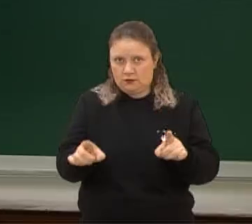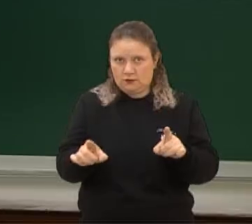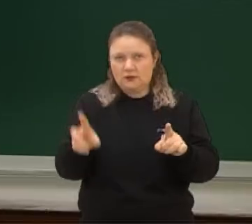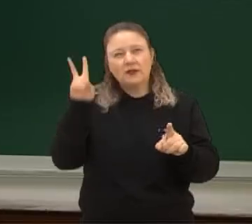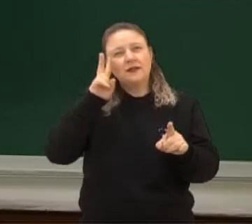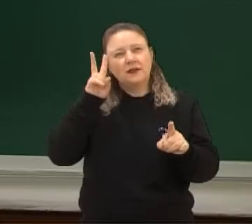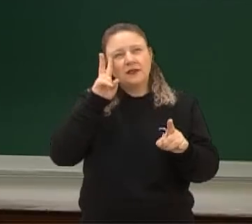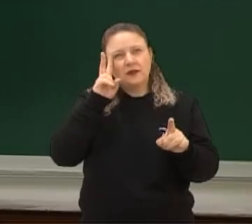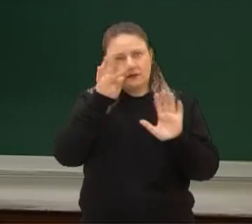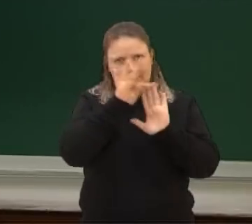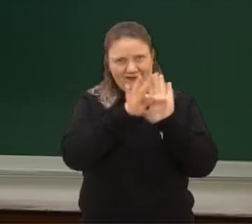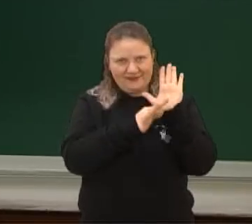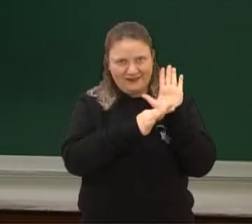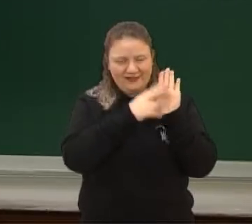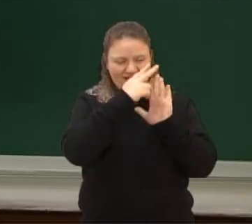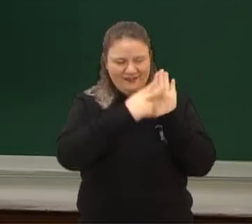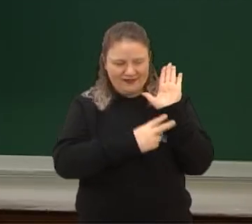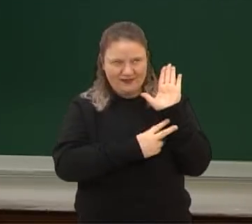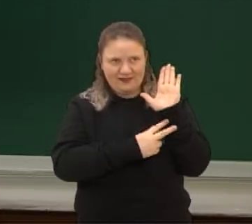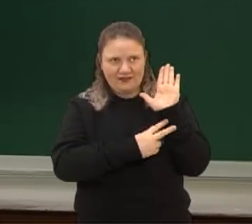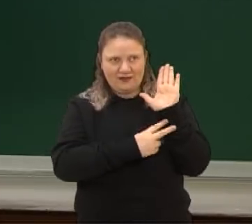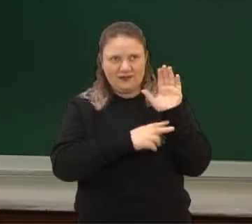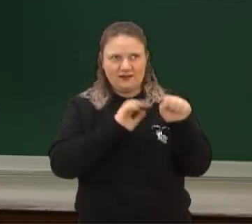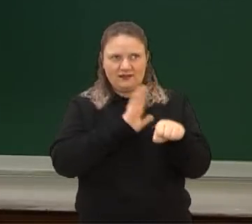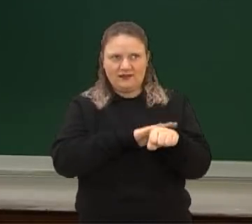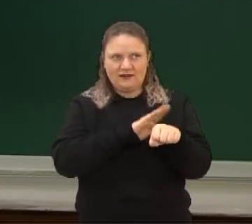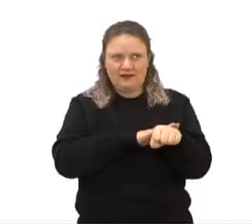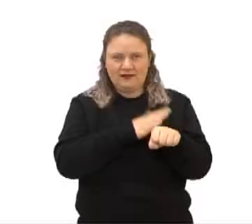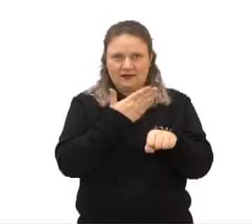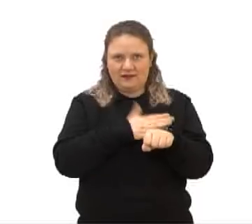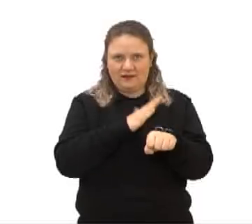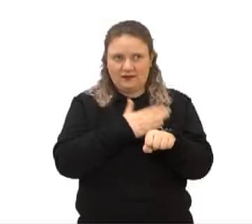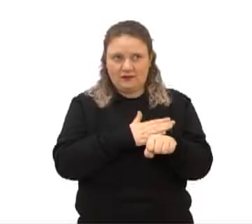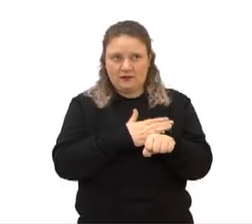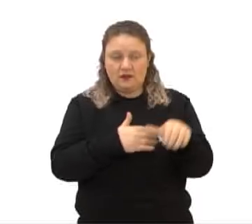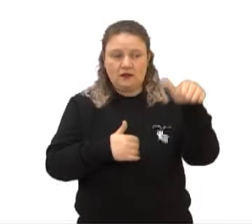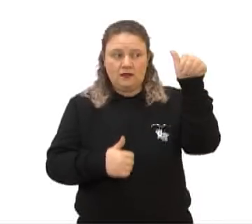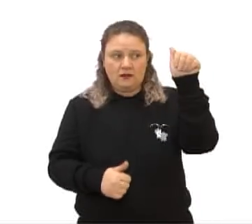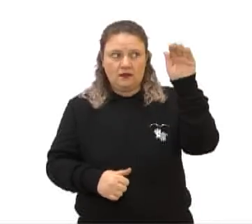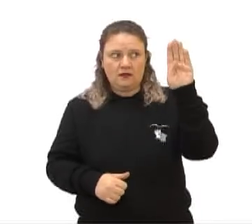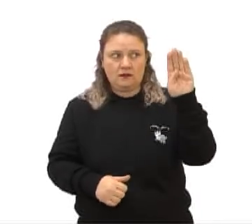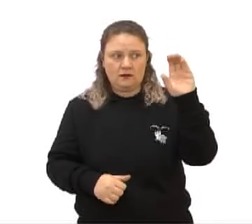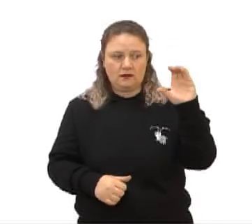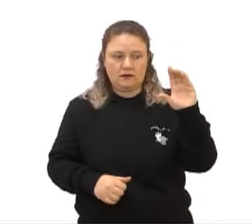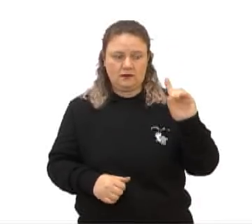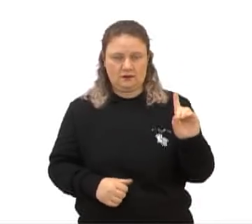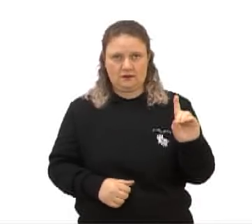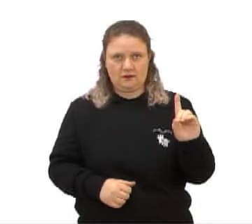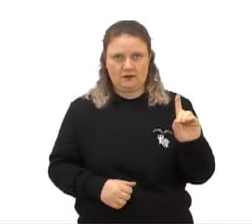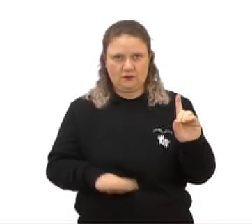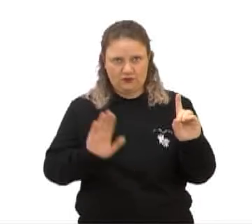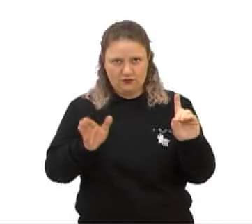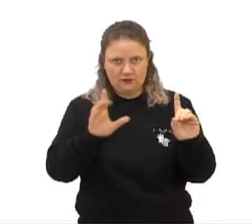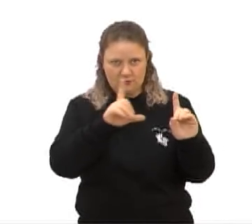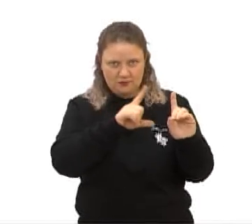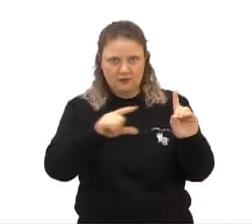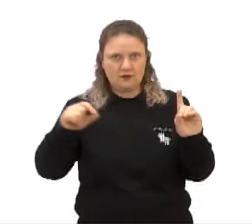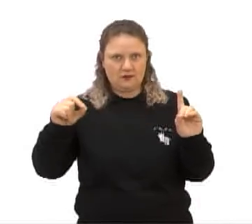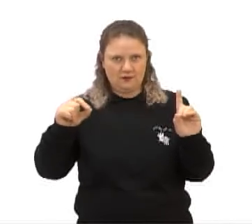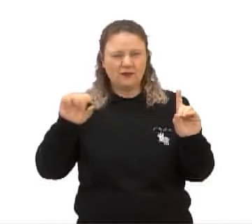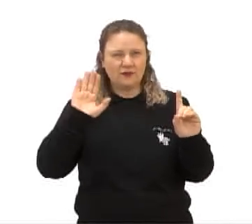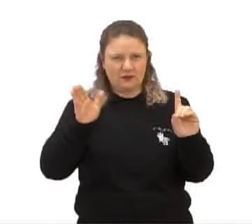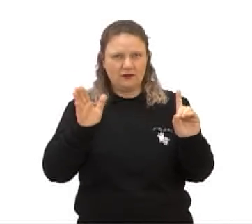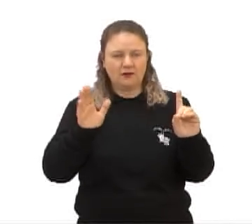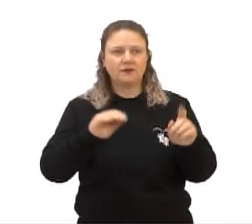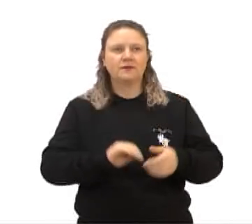no começo da aula. Então, eu vou dar um tempinho aí, pensem se é a letra A, B, C ou D. Já anotou aí no seu caderno? Vamos conferir